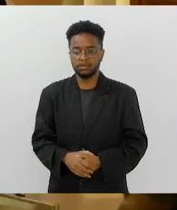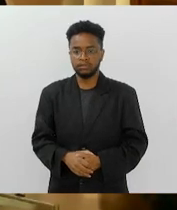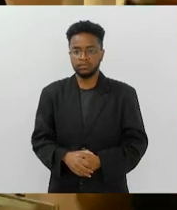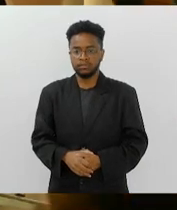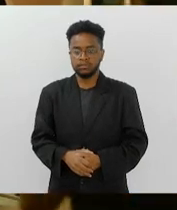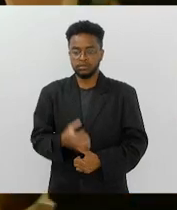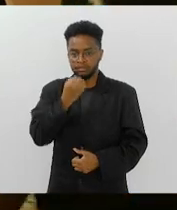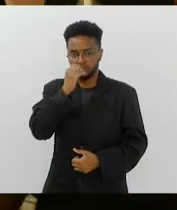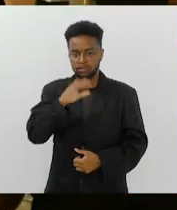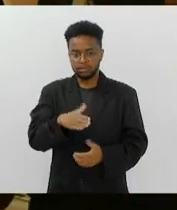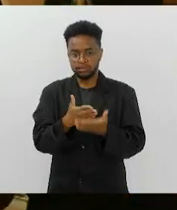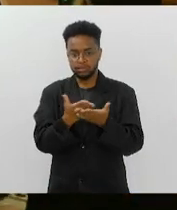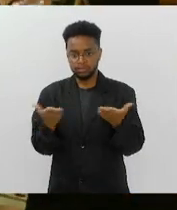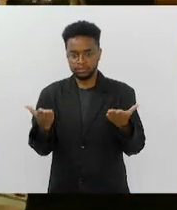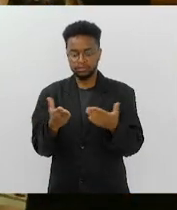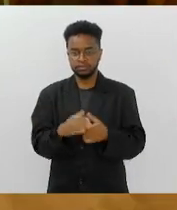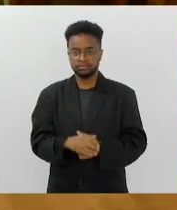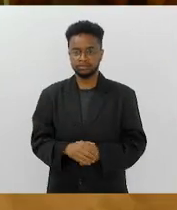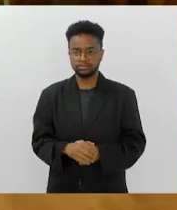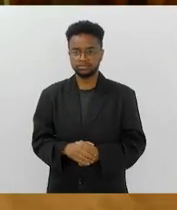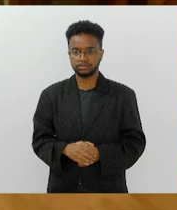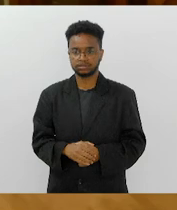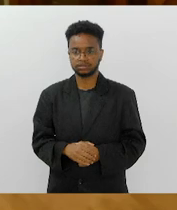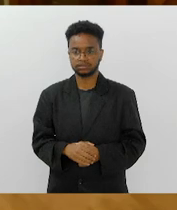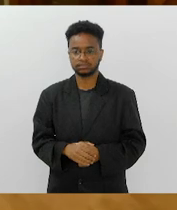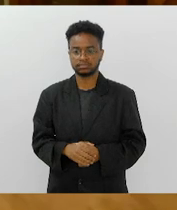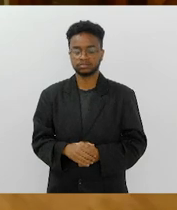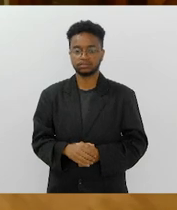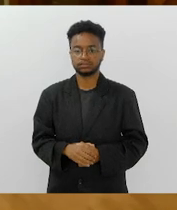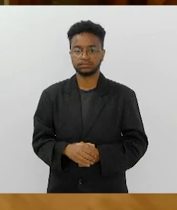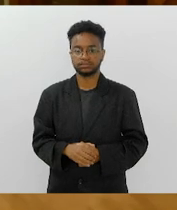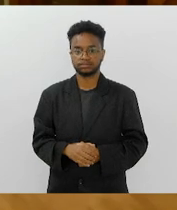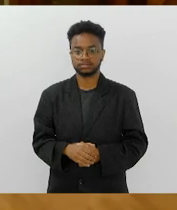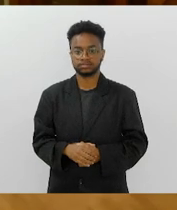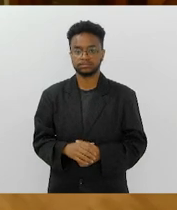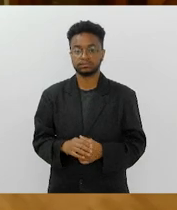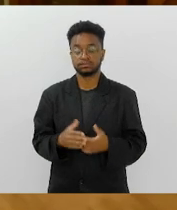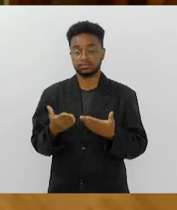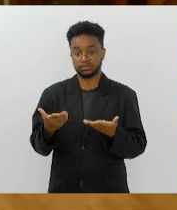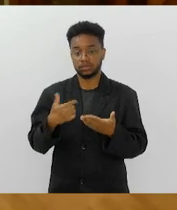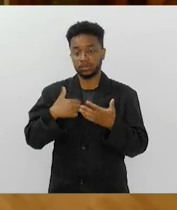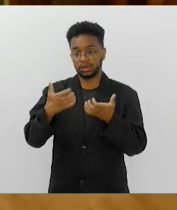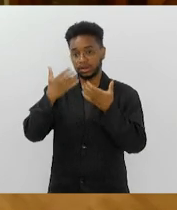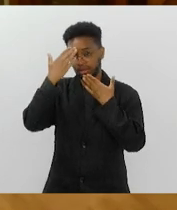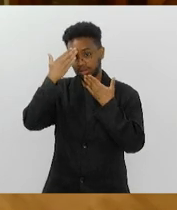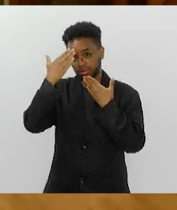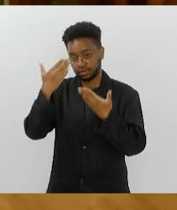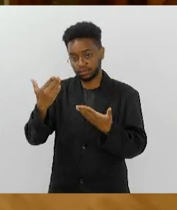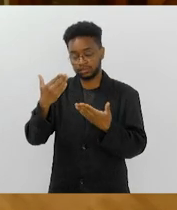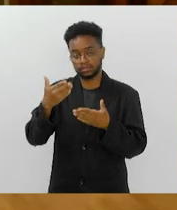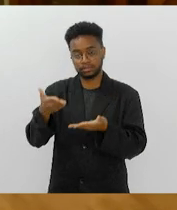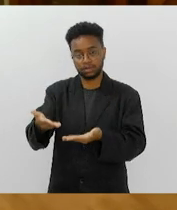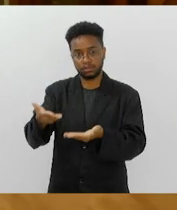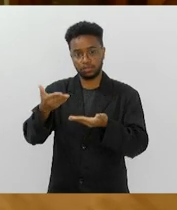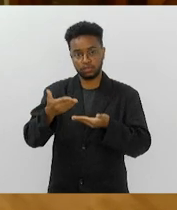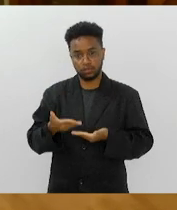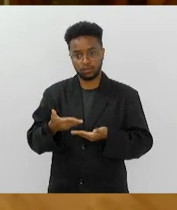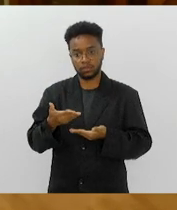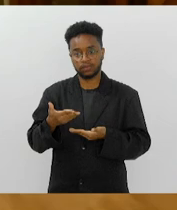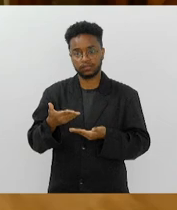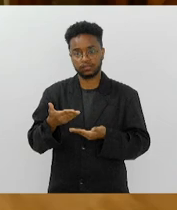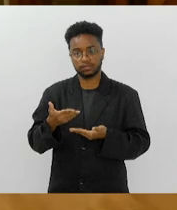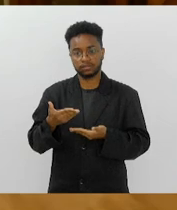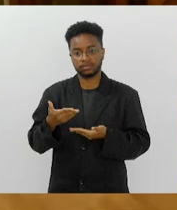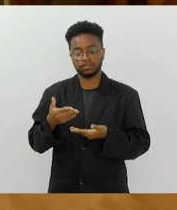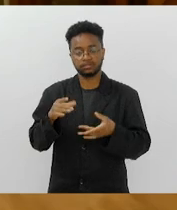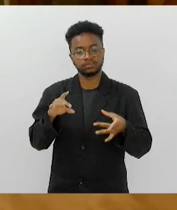Boa tarde a todos. Com sua permissão, Coronel Andrade, queria agradecer o convite feito à Sejusf de Minas